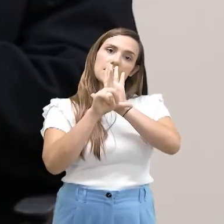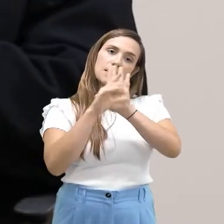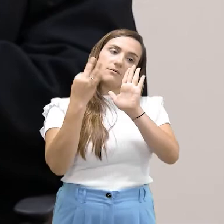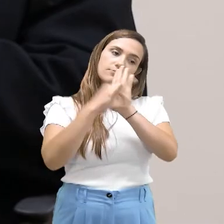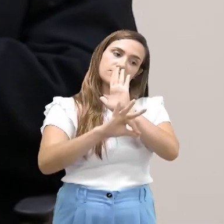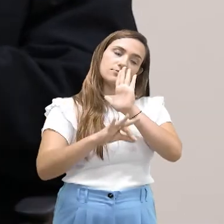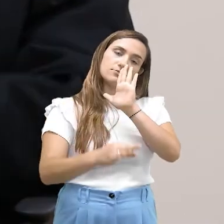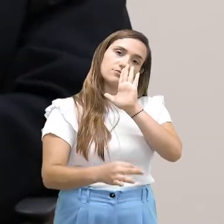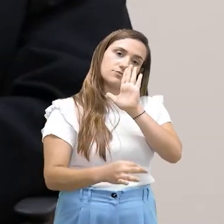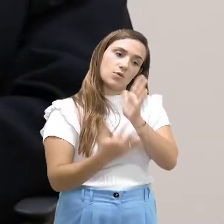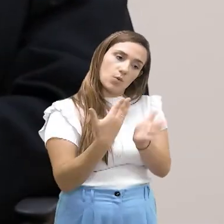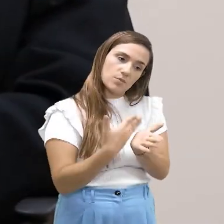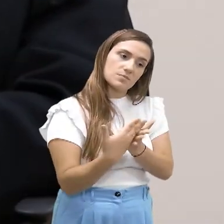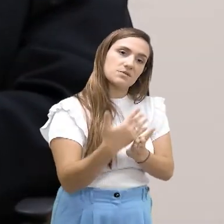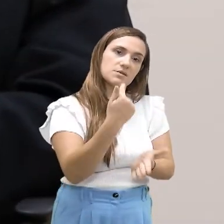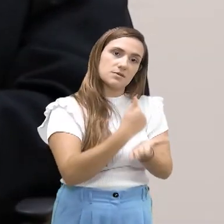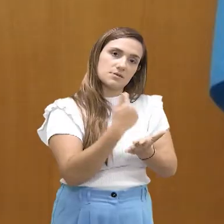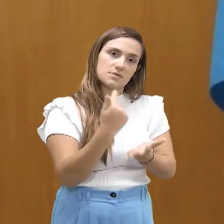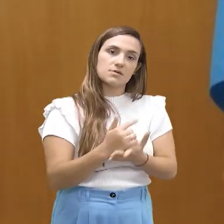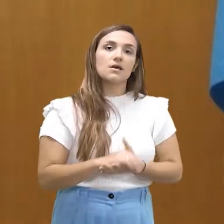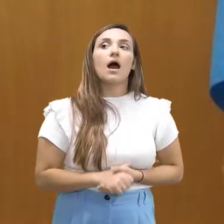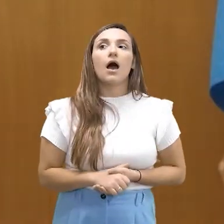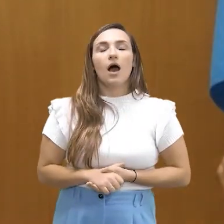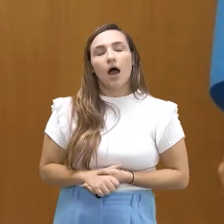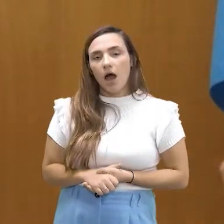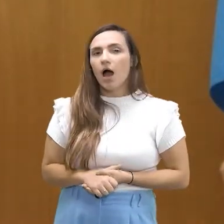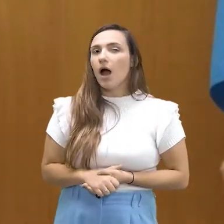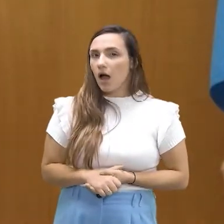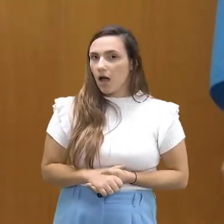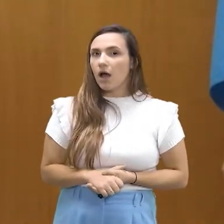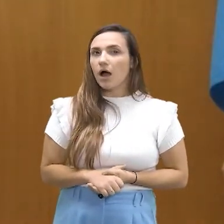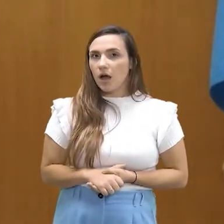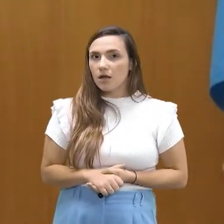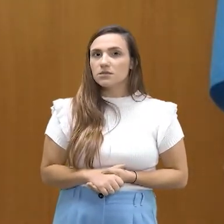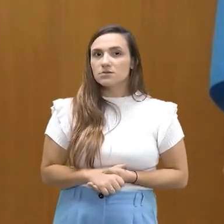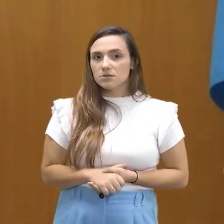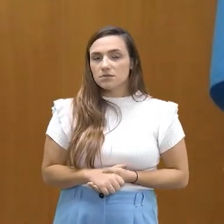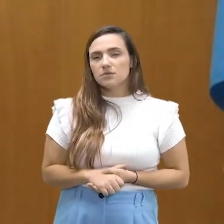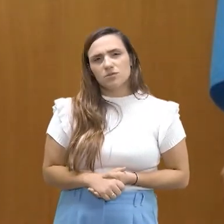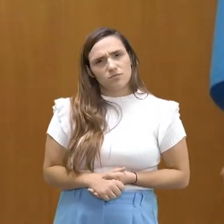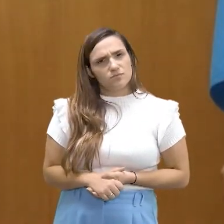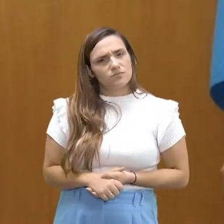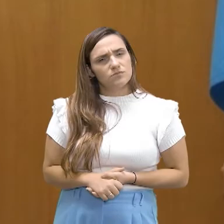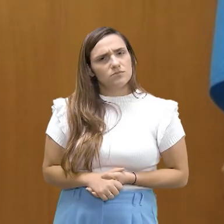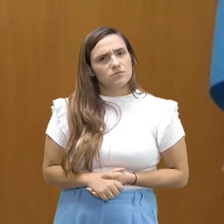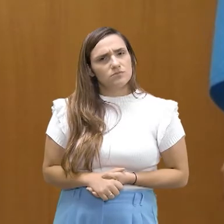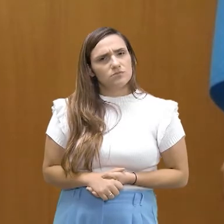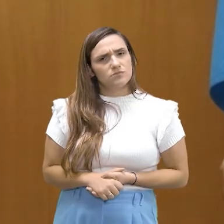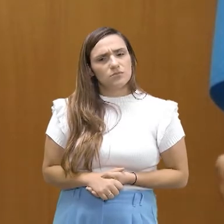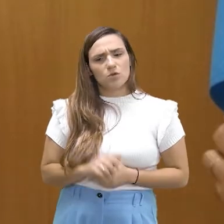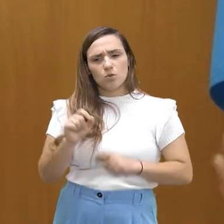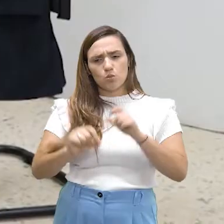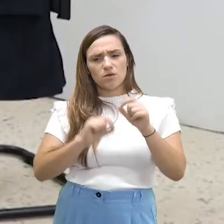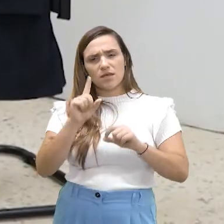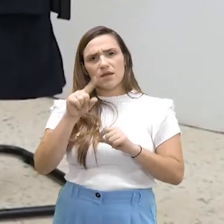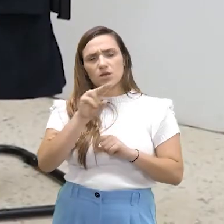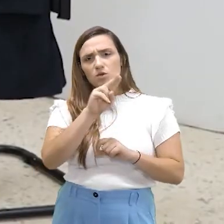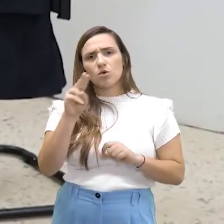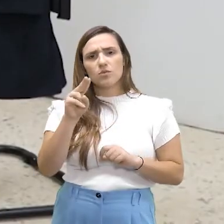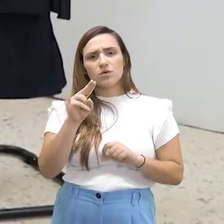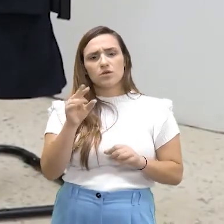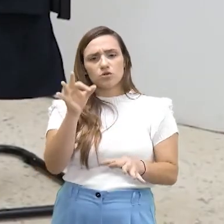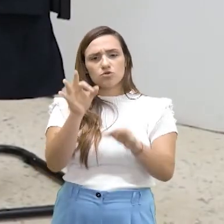localidade. Certo, e aí eu queria saber, o senhor já explanou um pouco sobre isso, passou por isso aqui, mas o que é a